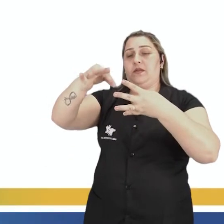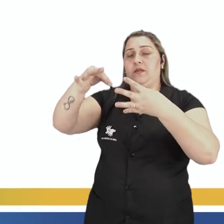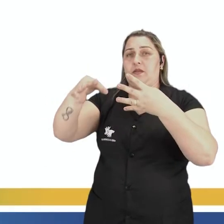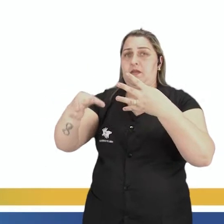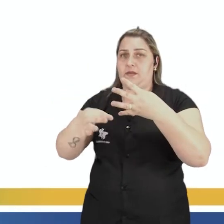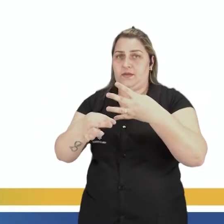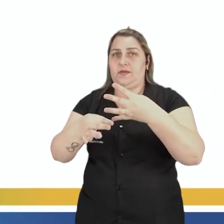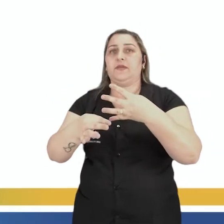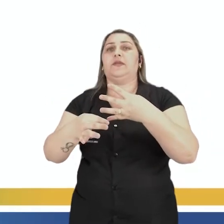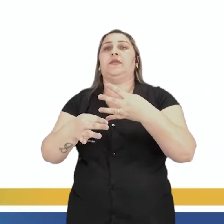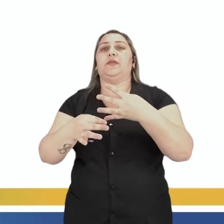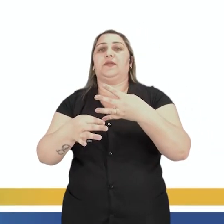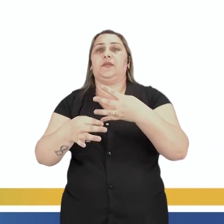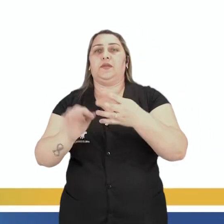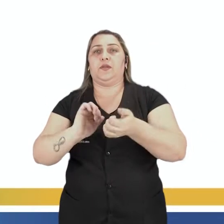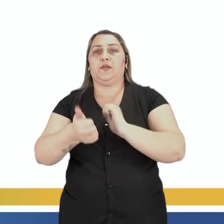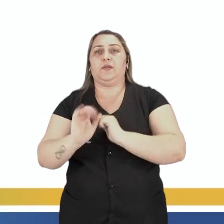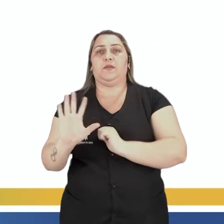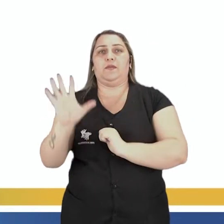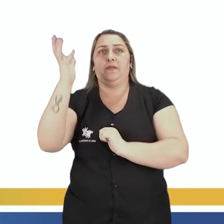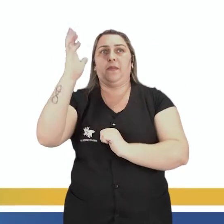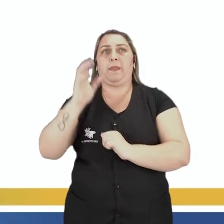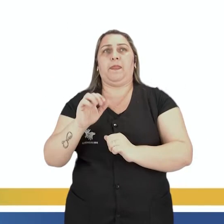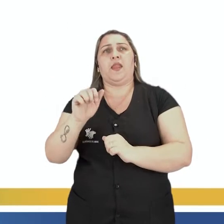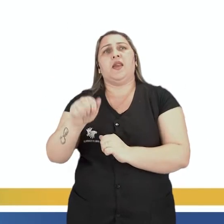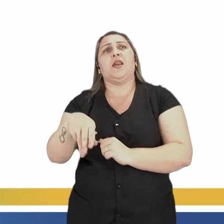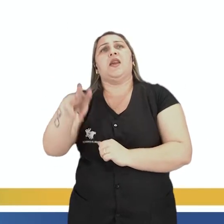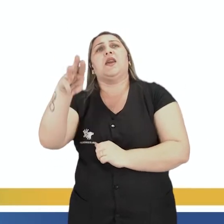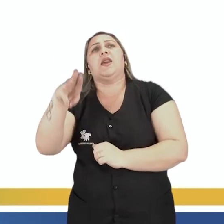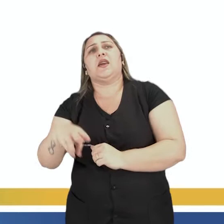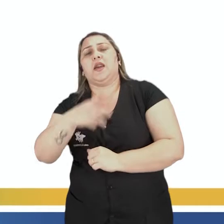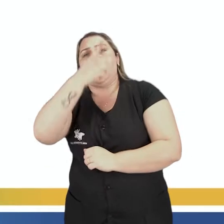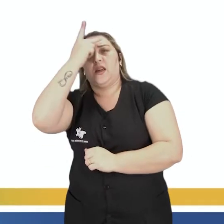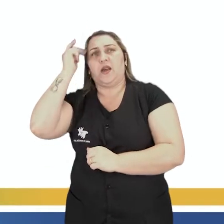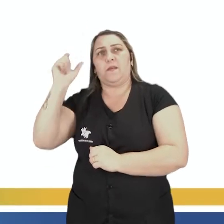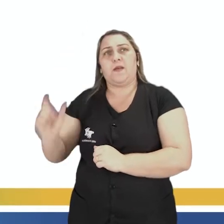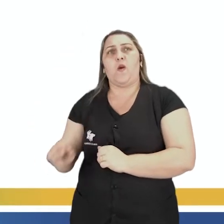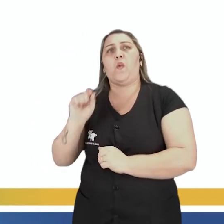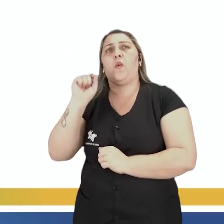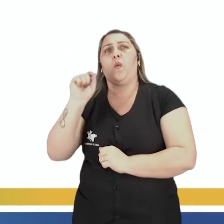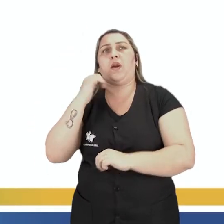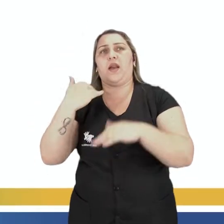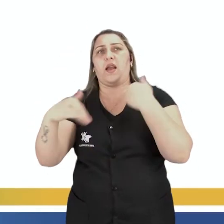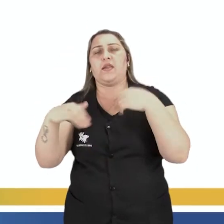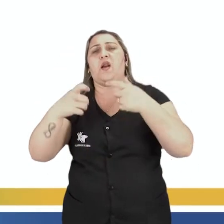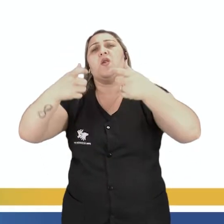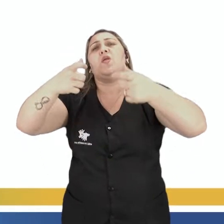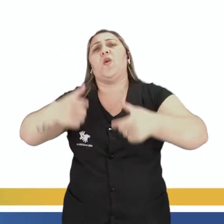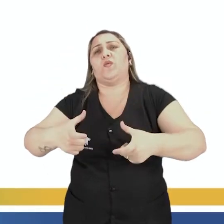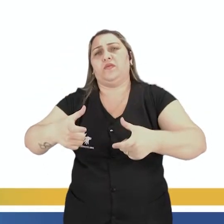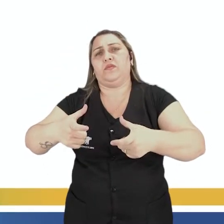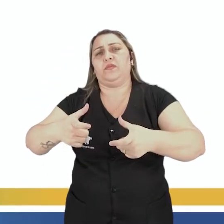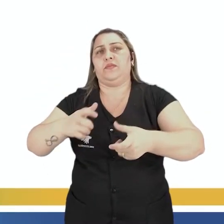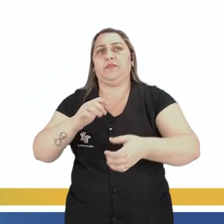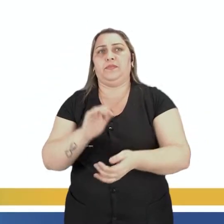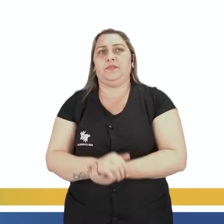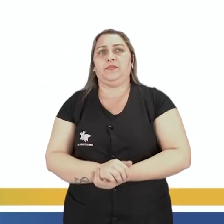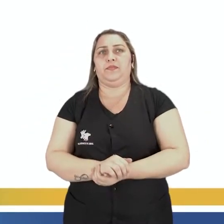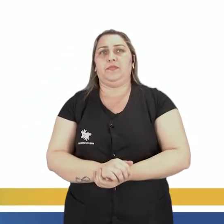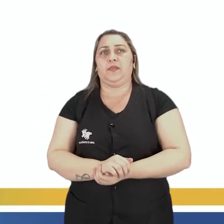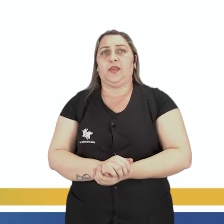essenciais para que esse jogo aconteça. Quem é o personagem, o que é a ação e onde o